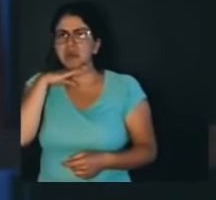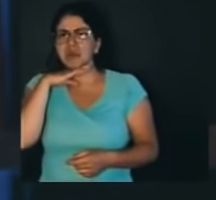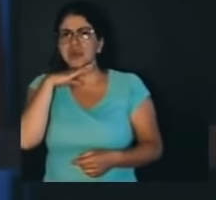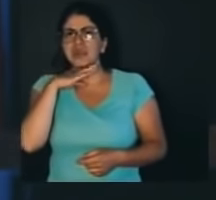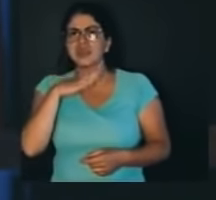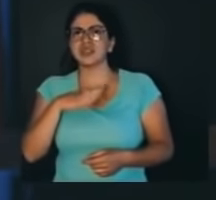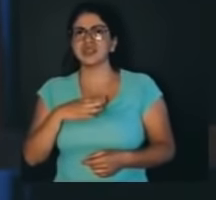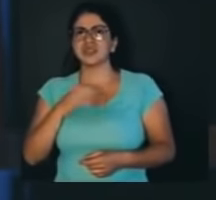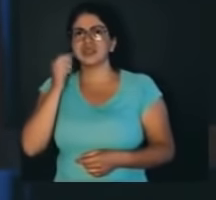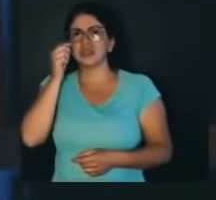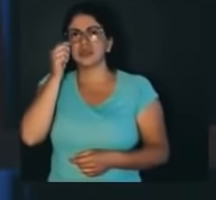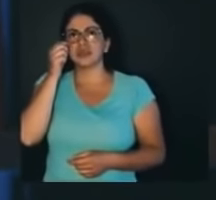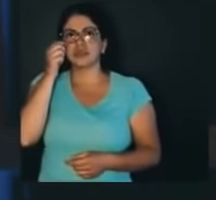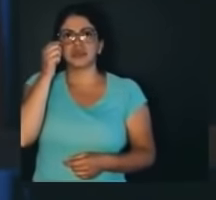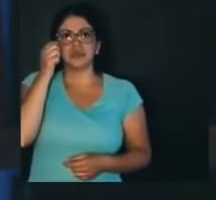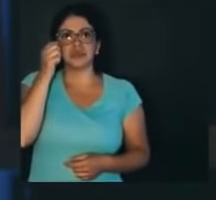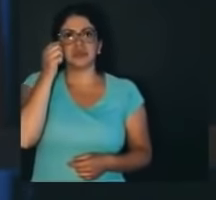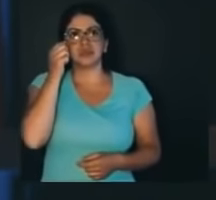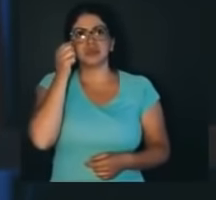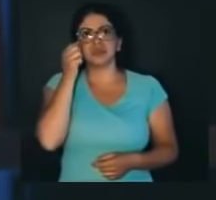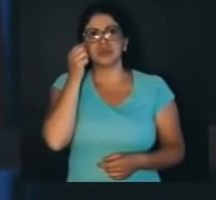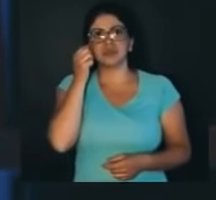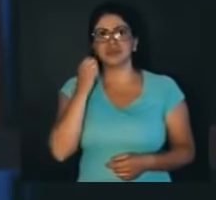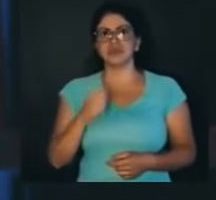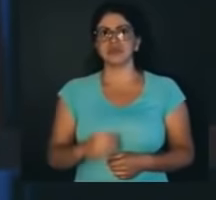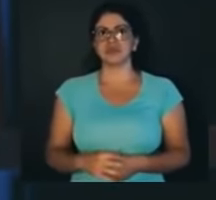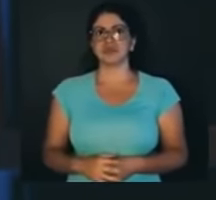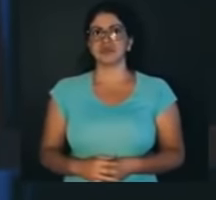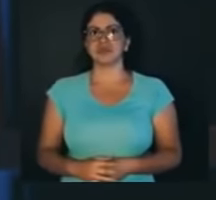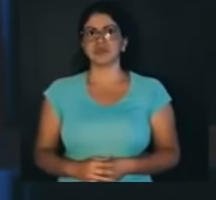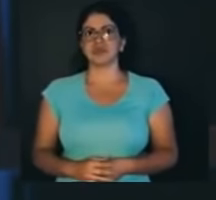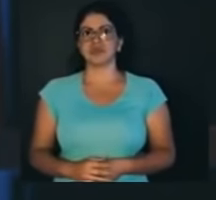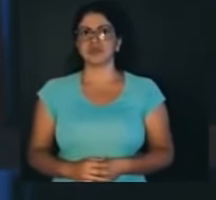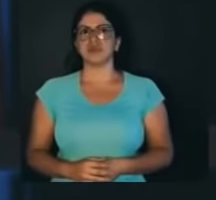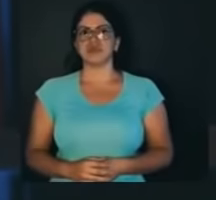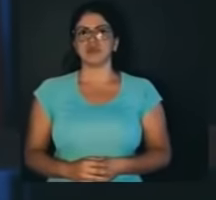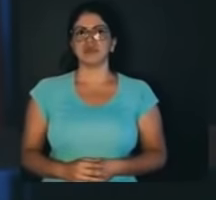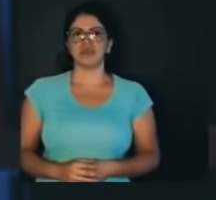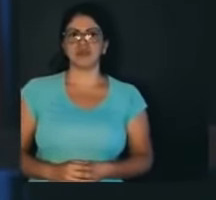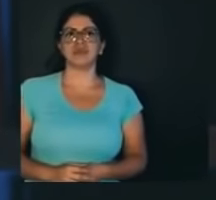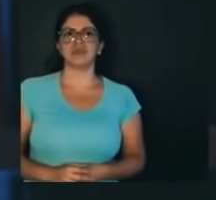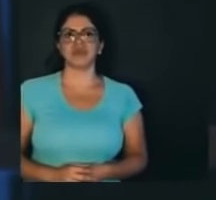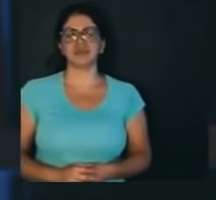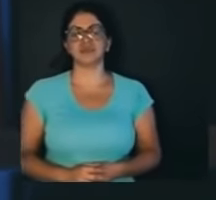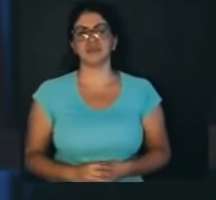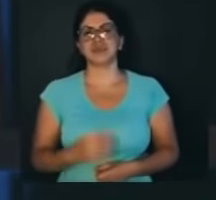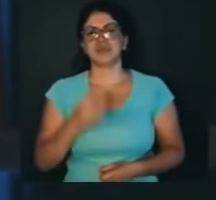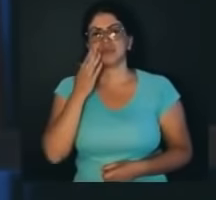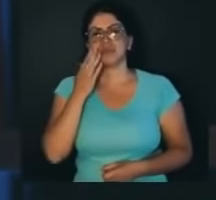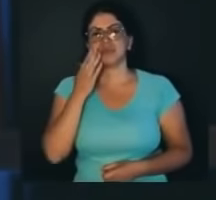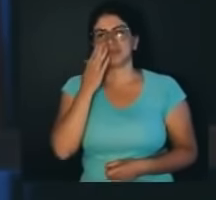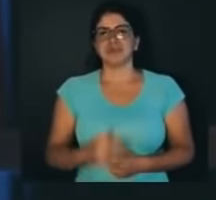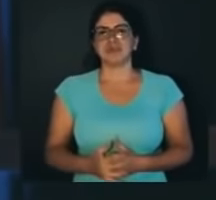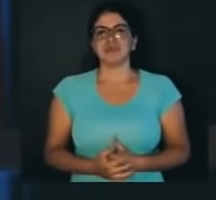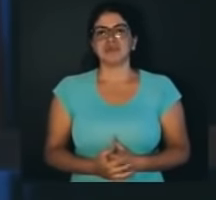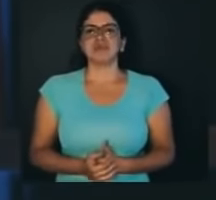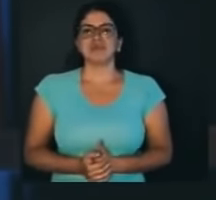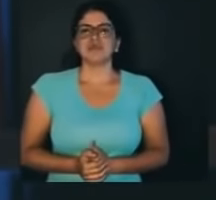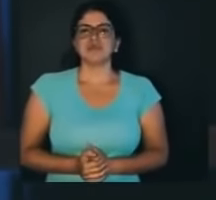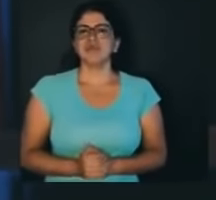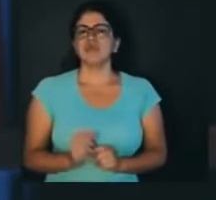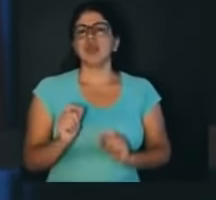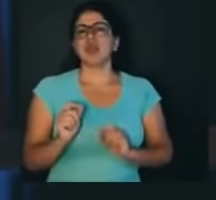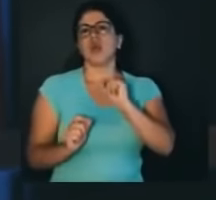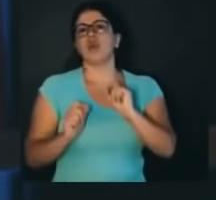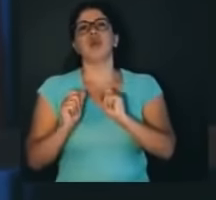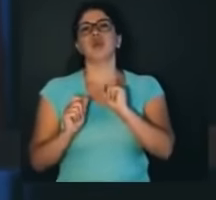o sentido de que o que nós ouvimos no nosso cotidiano procede